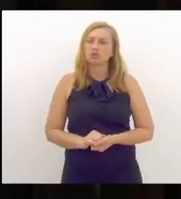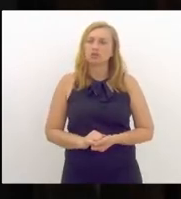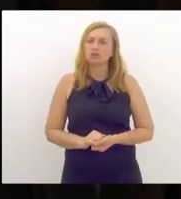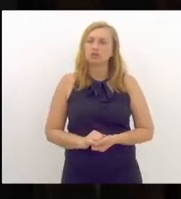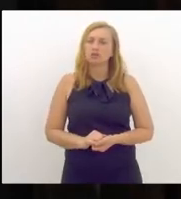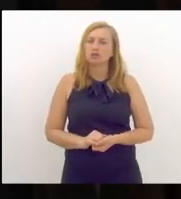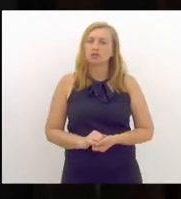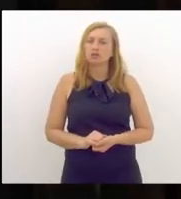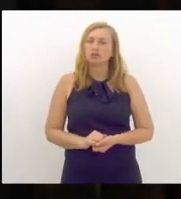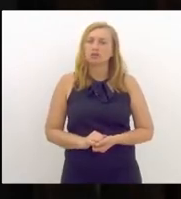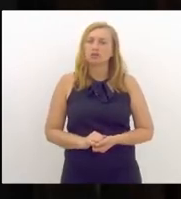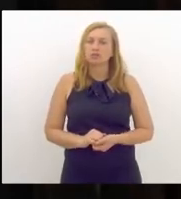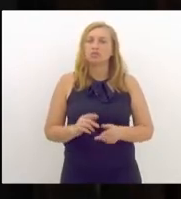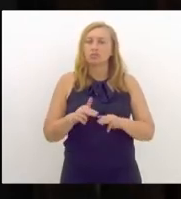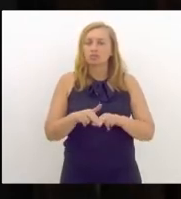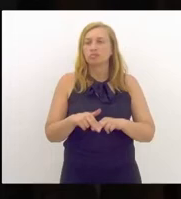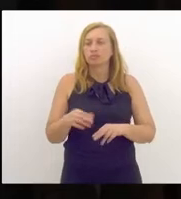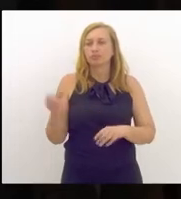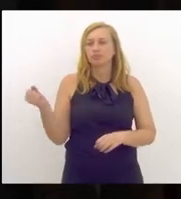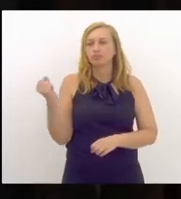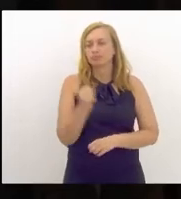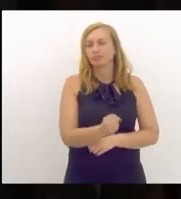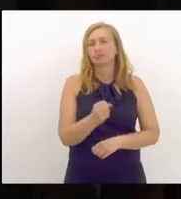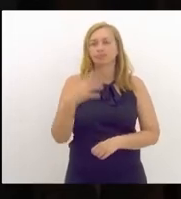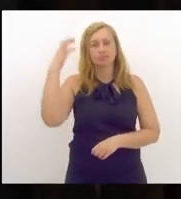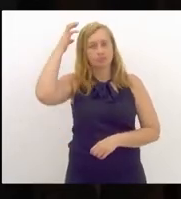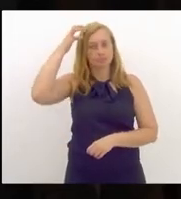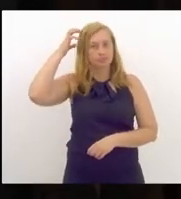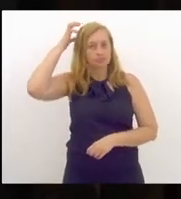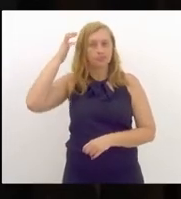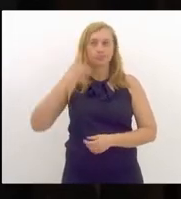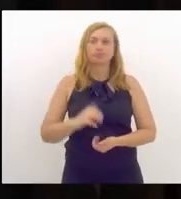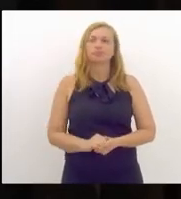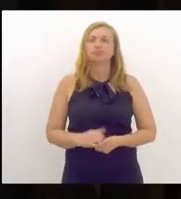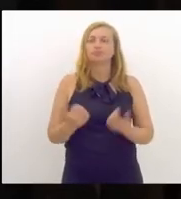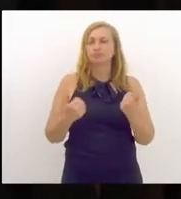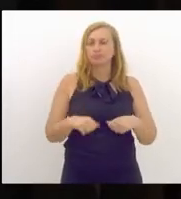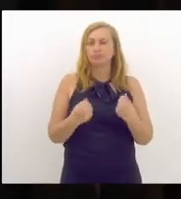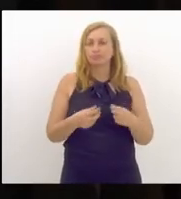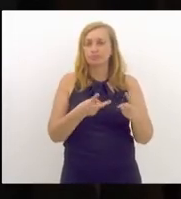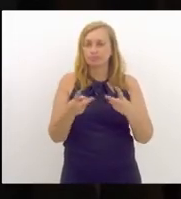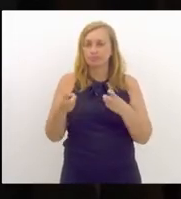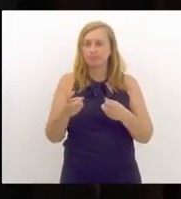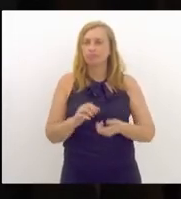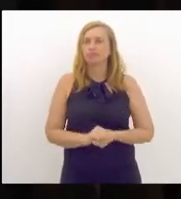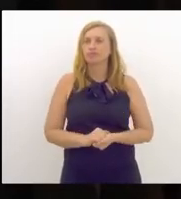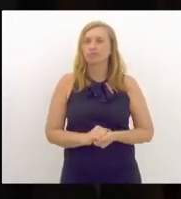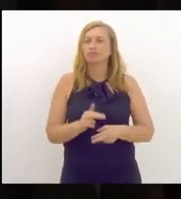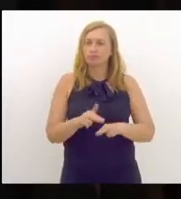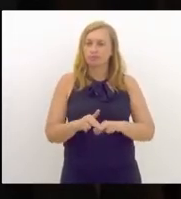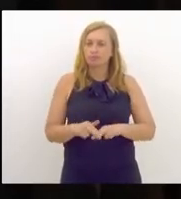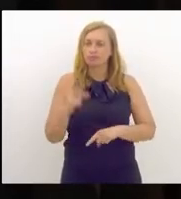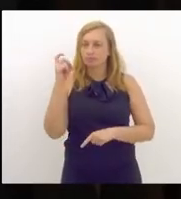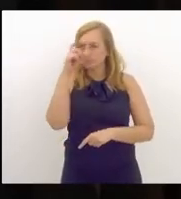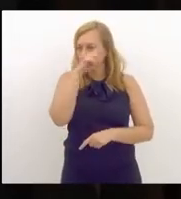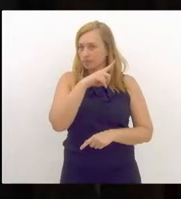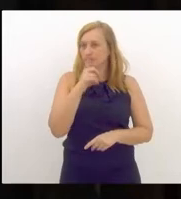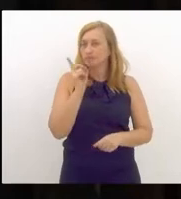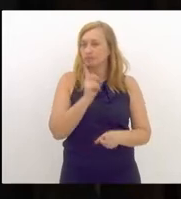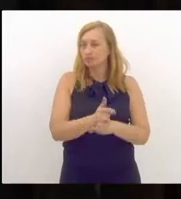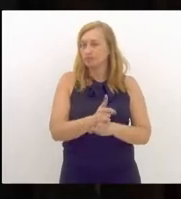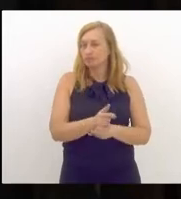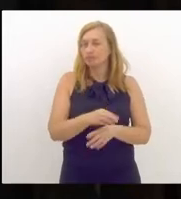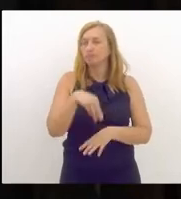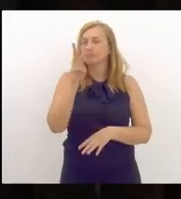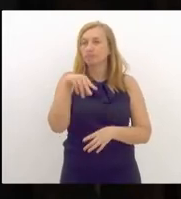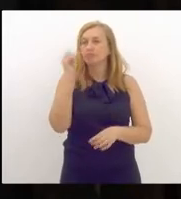de marfim foi isso que matou a Mariele e isso que a gente precisa superar e por isso que é tão difícil descobrir quem